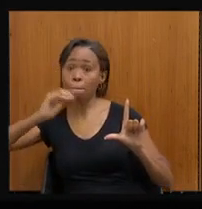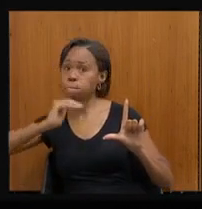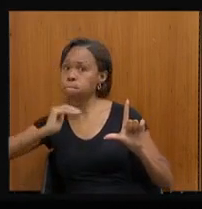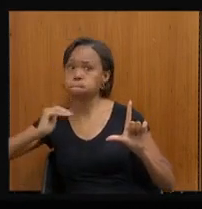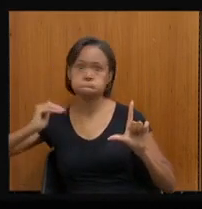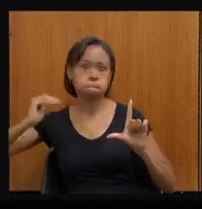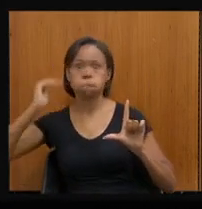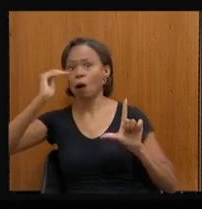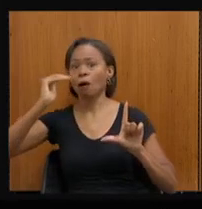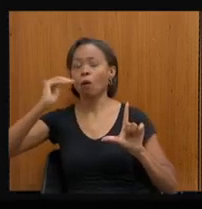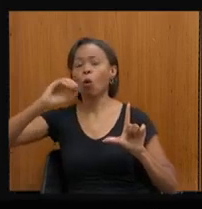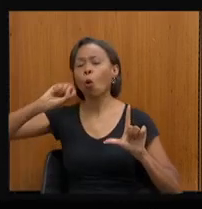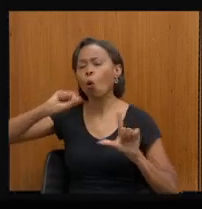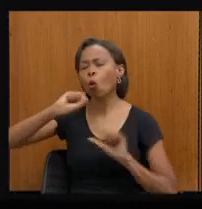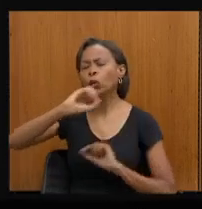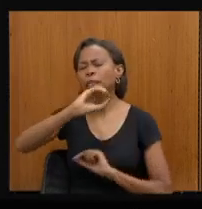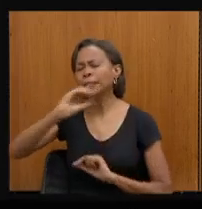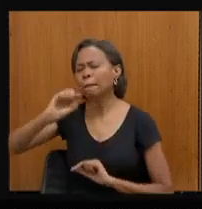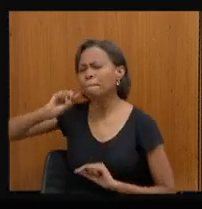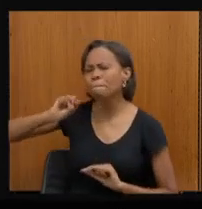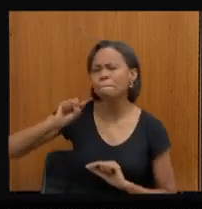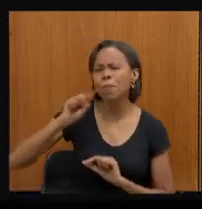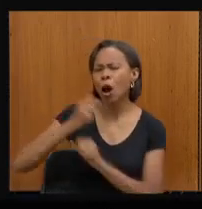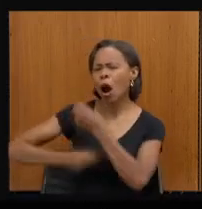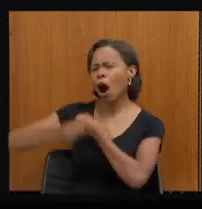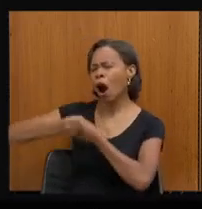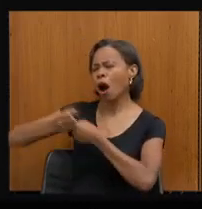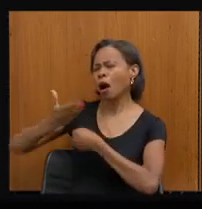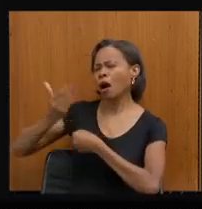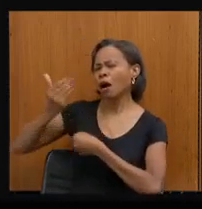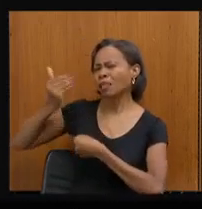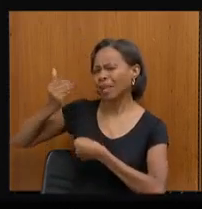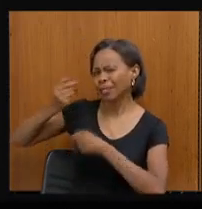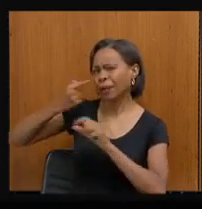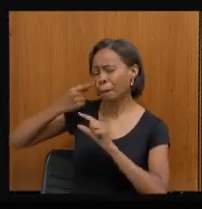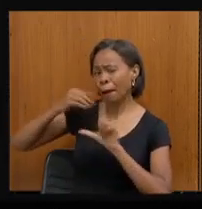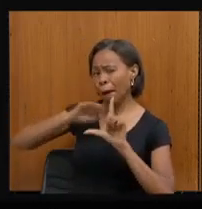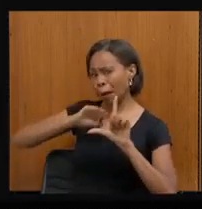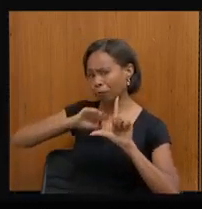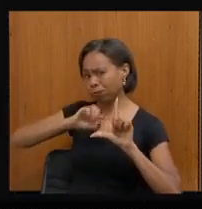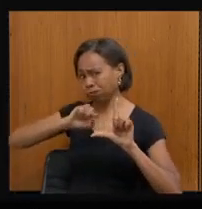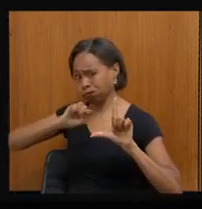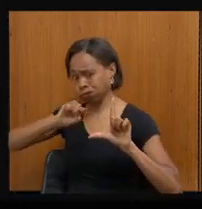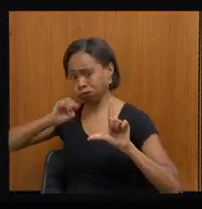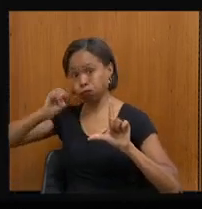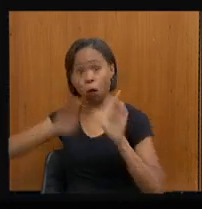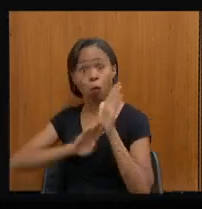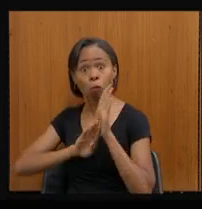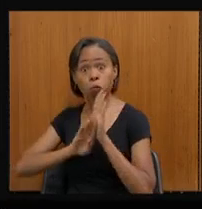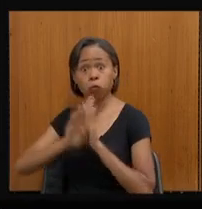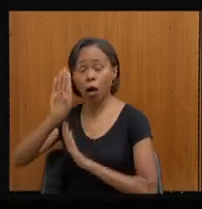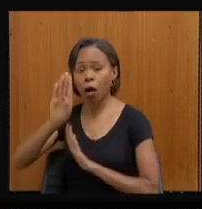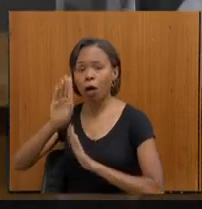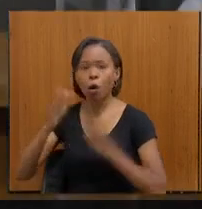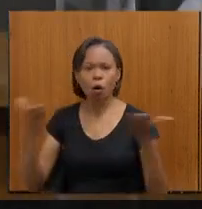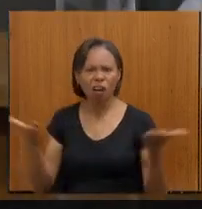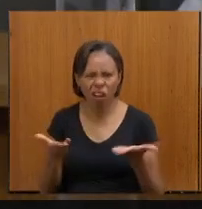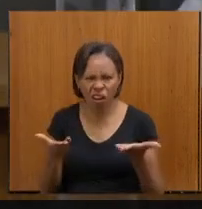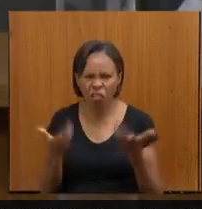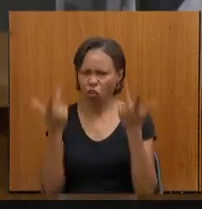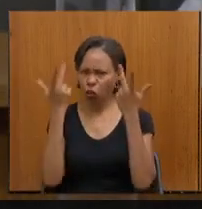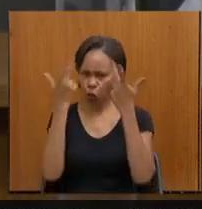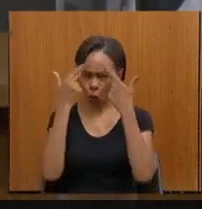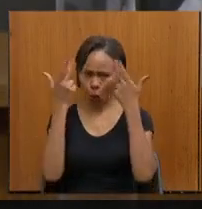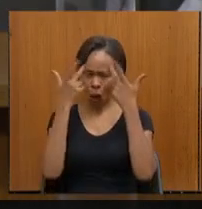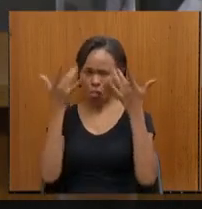800.000 anos atrás quando a gente olha essa curva vocês podem ver realmente isso não é um fenômeno mais natural e